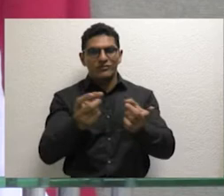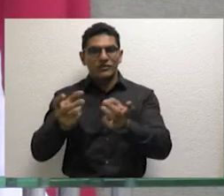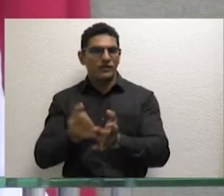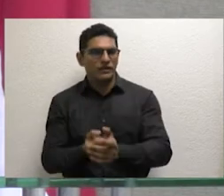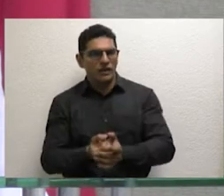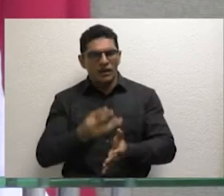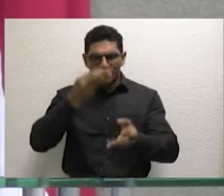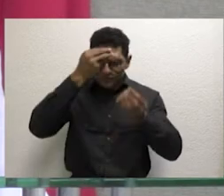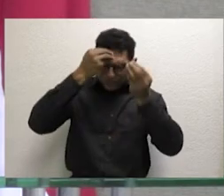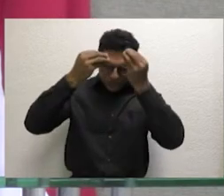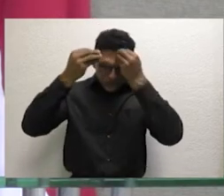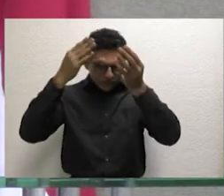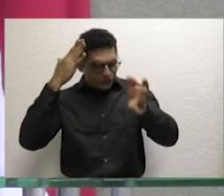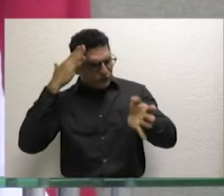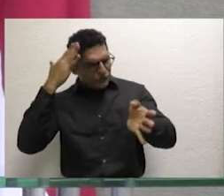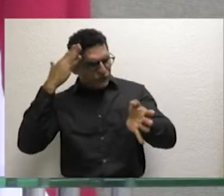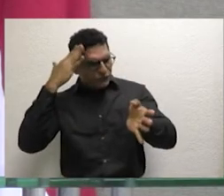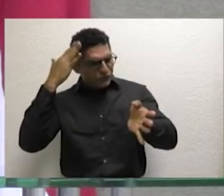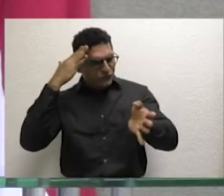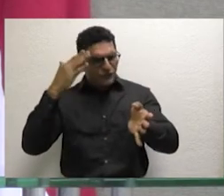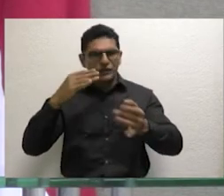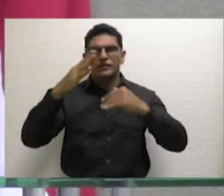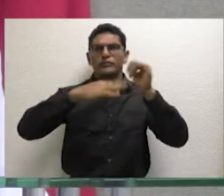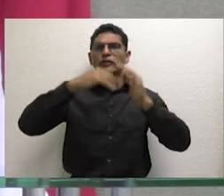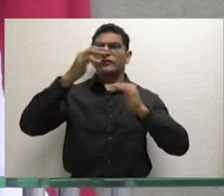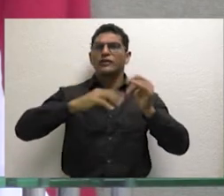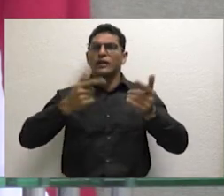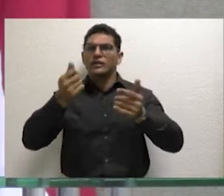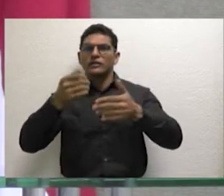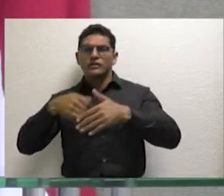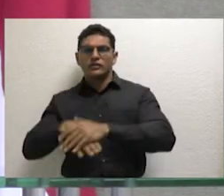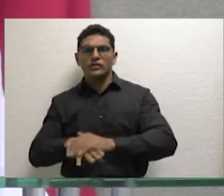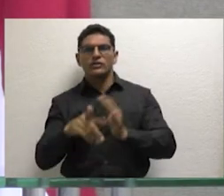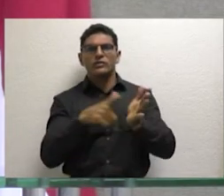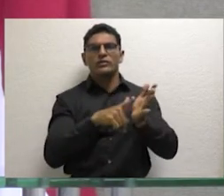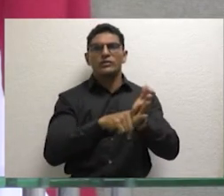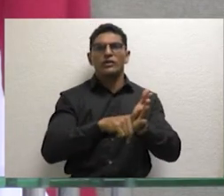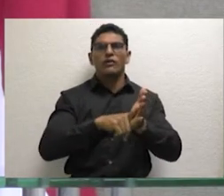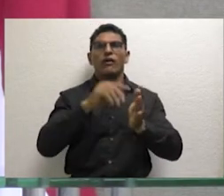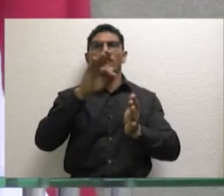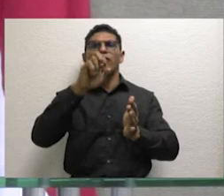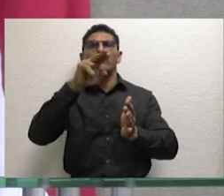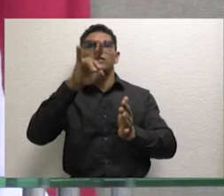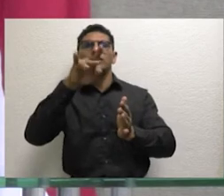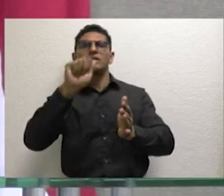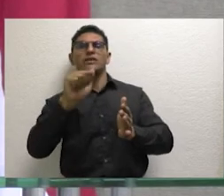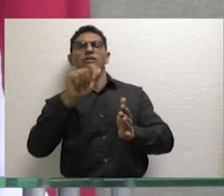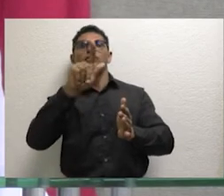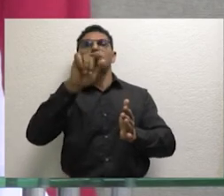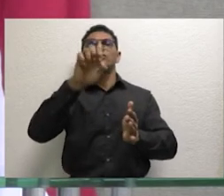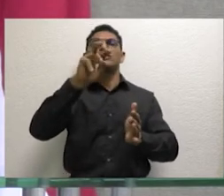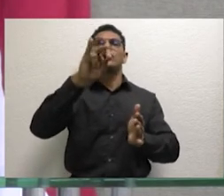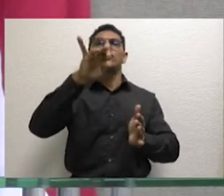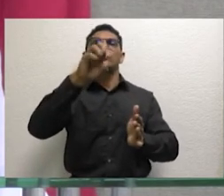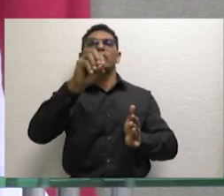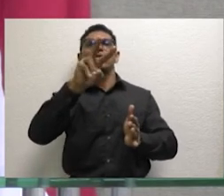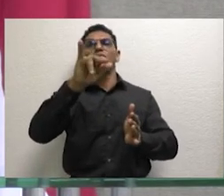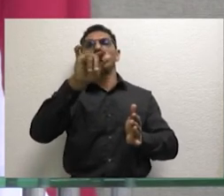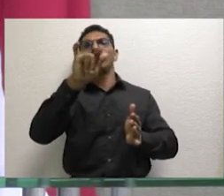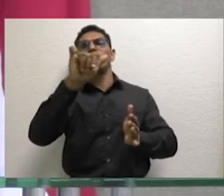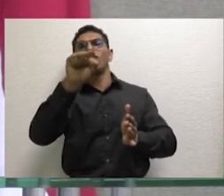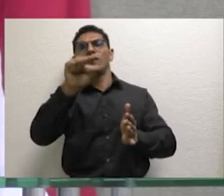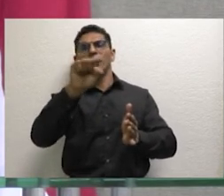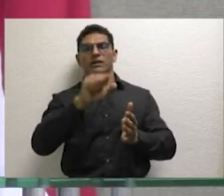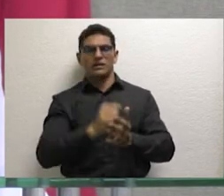então o Fundação Neto Lio Vargas levanta esses dois pontos e em cima dessa